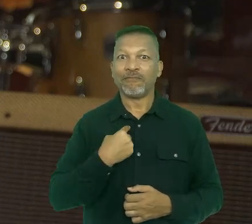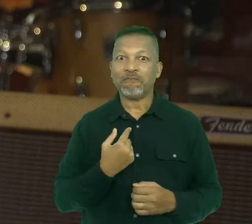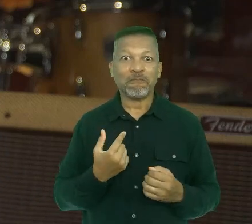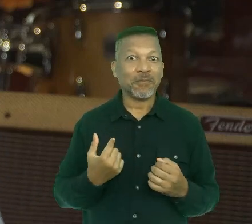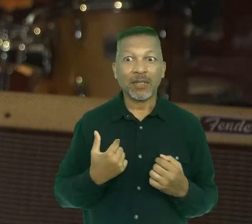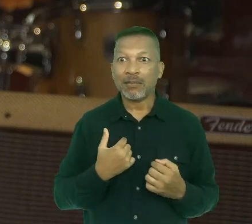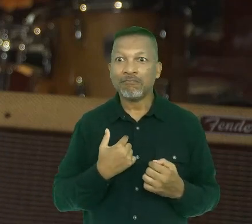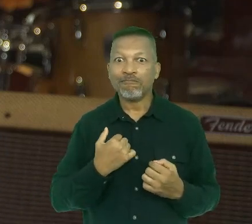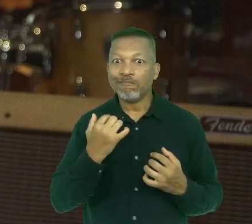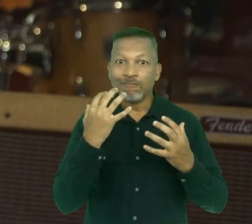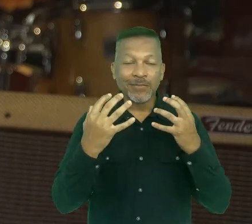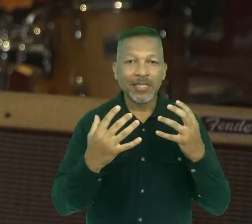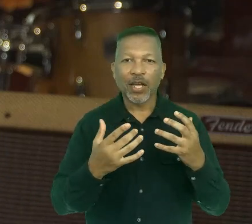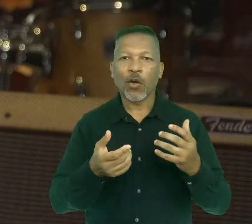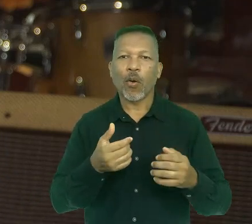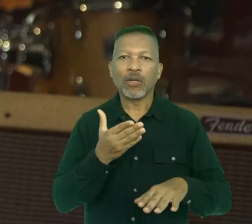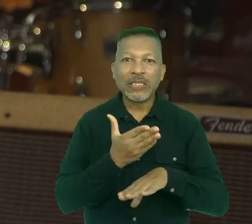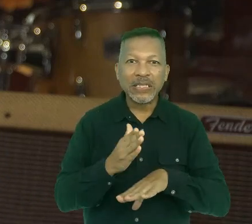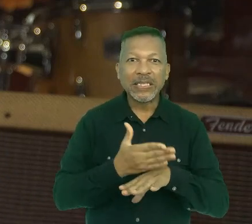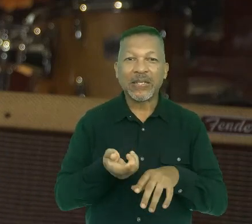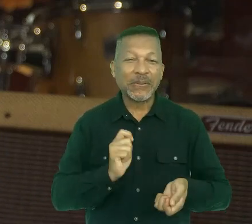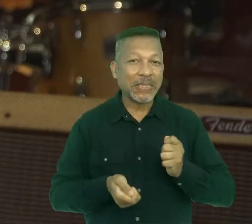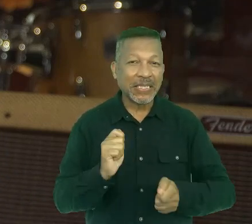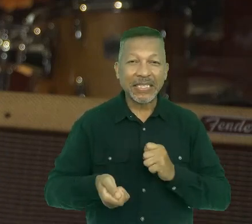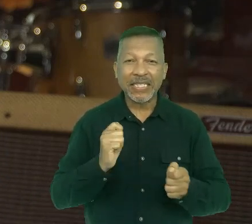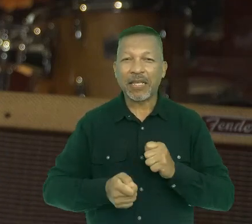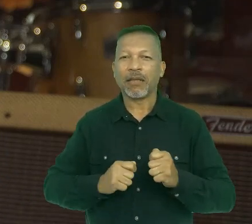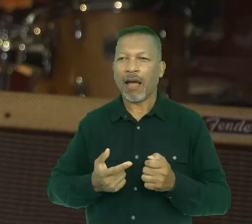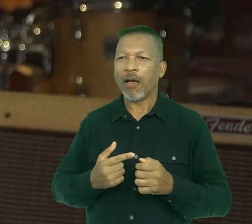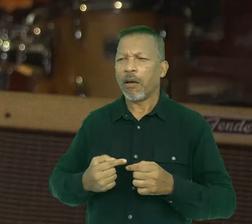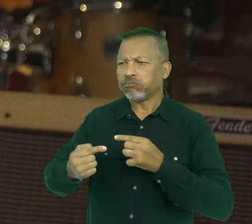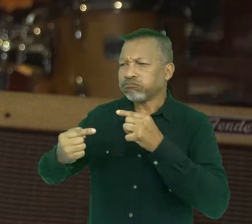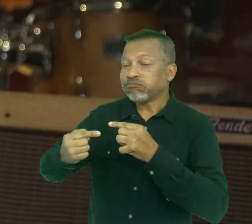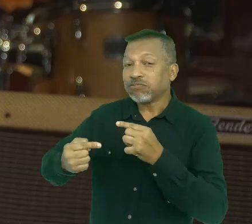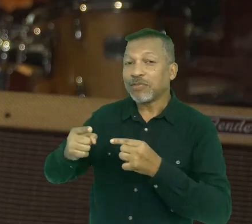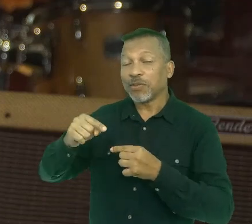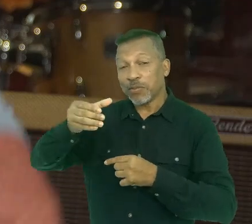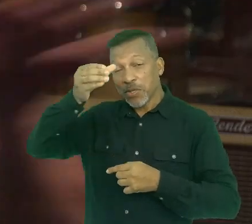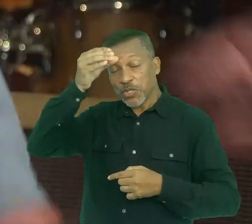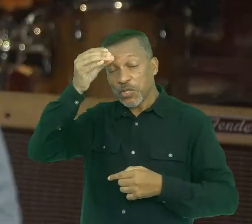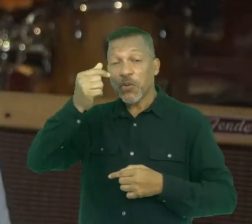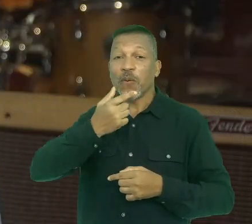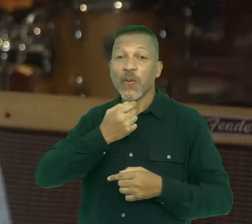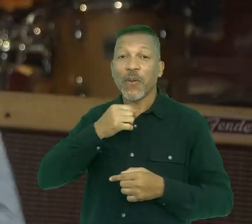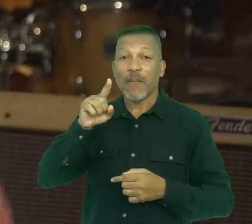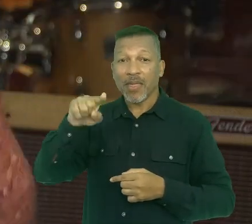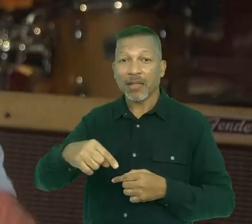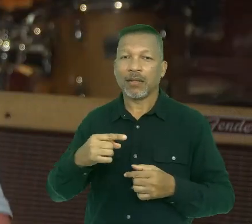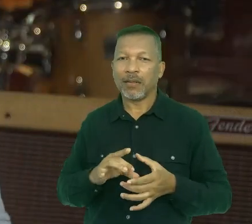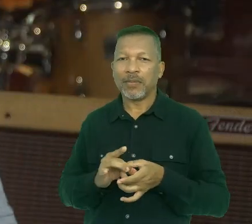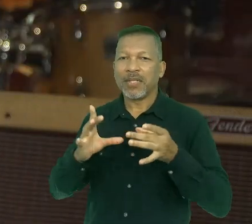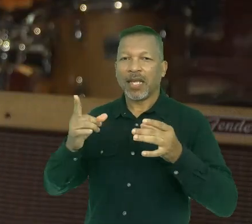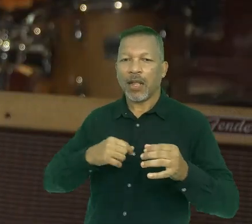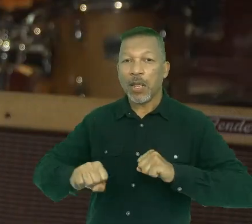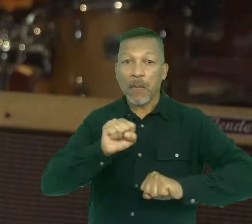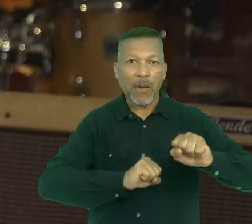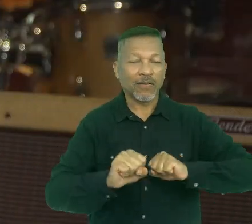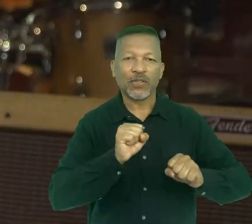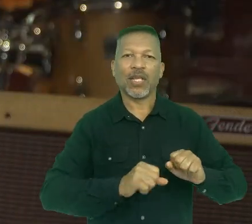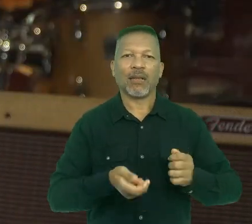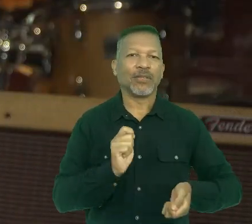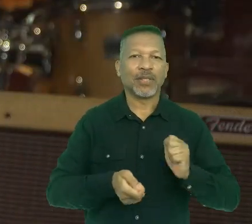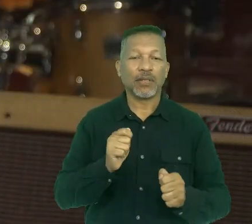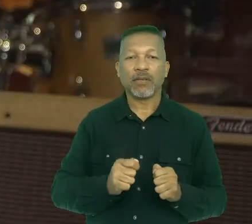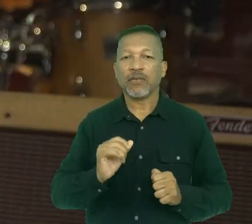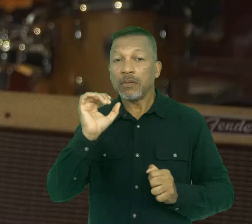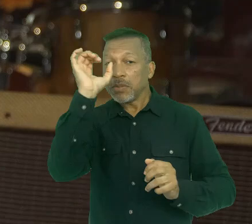fiquei doido. Aí comecei a estudar a bateria lá em cima, ele brigava com meu tio para ele deixar. Eu limpava tudo para depois tocar um pouco. Aí